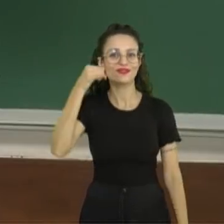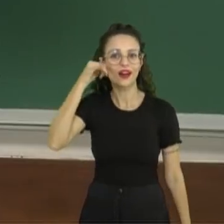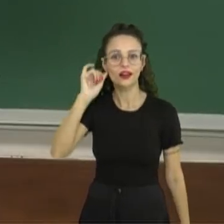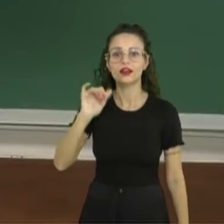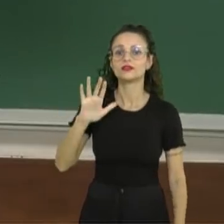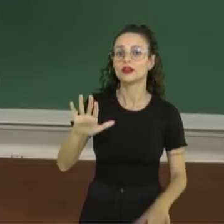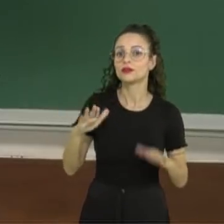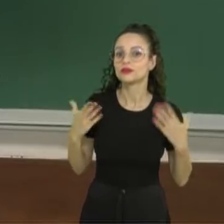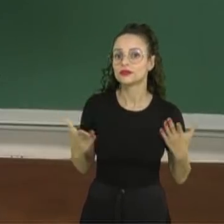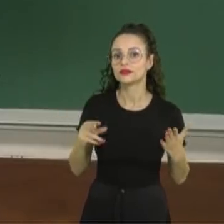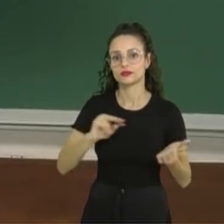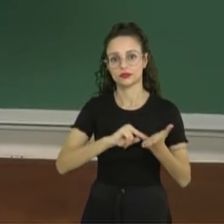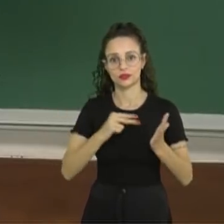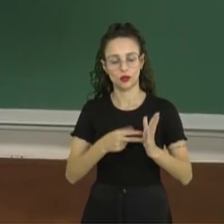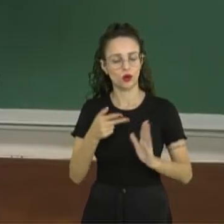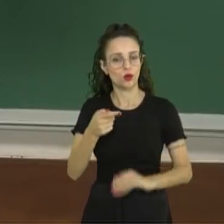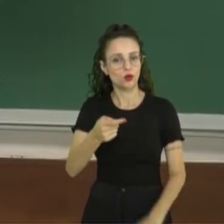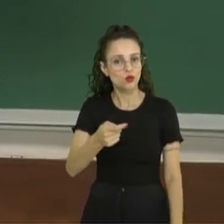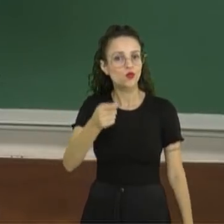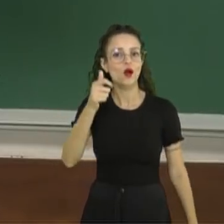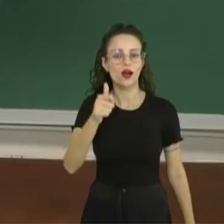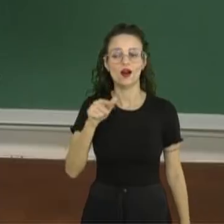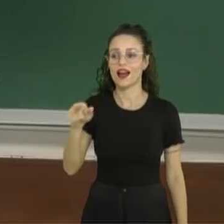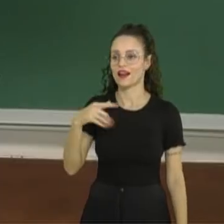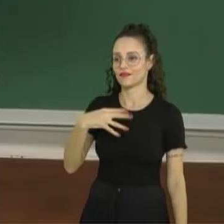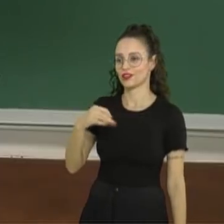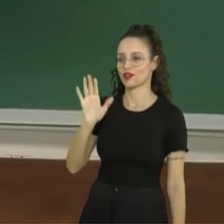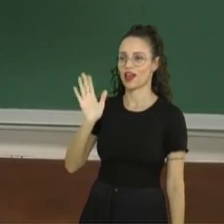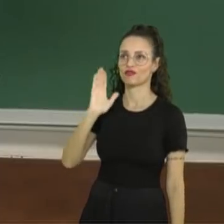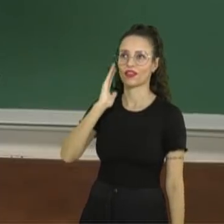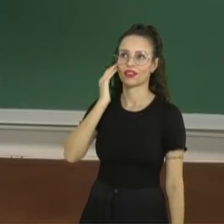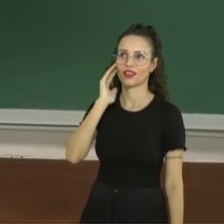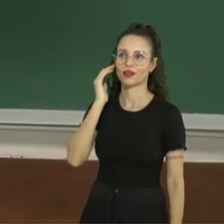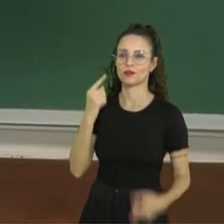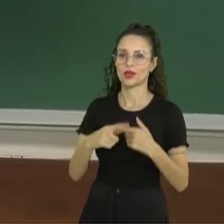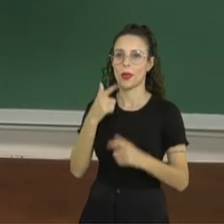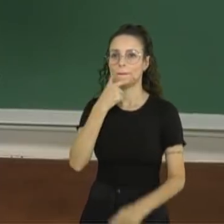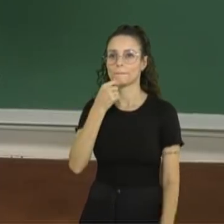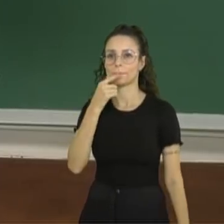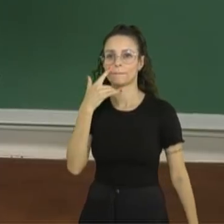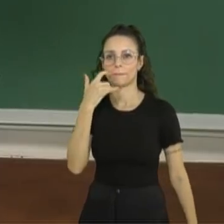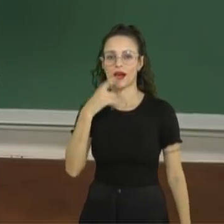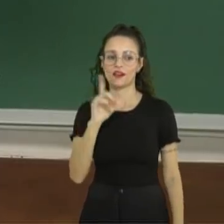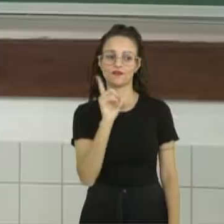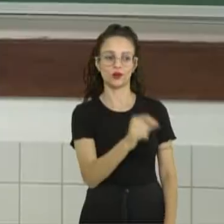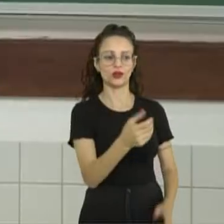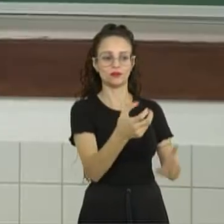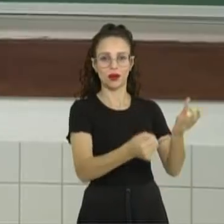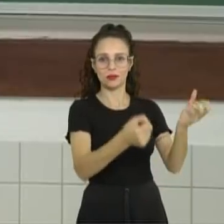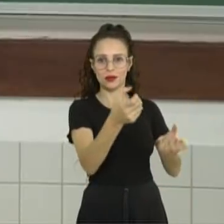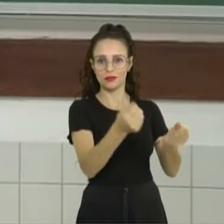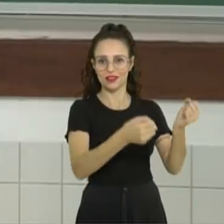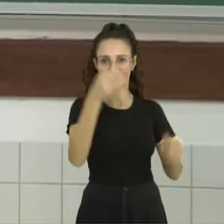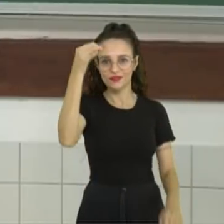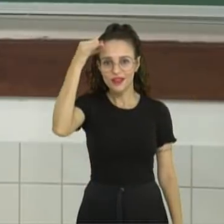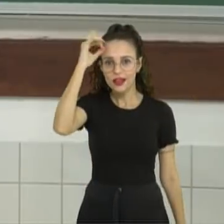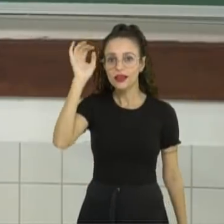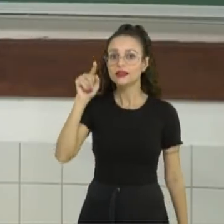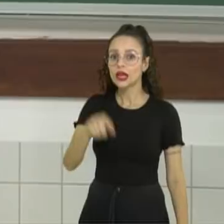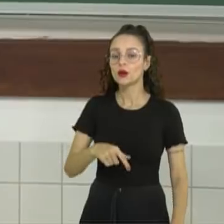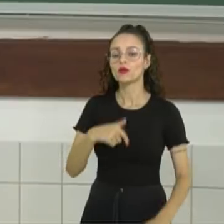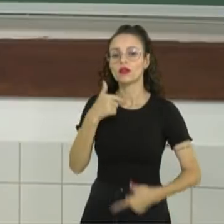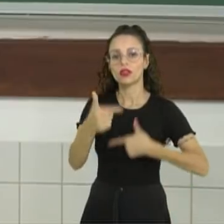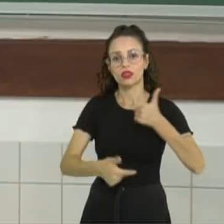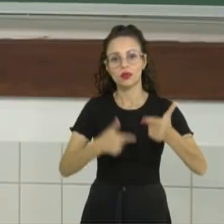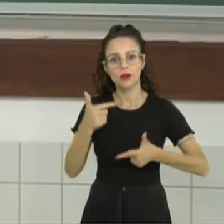Ou seja, está quase, o filho entende que já está quase na hora porque o pai foi ordenhar a vaca. As tarefas do